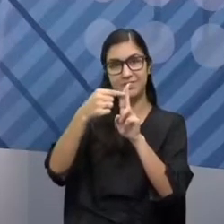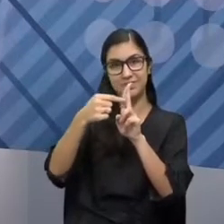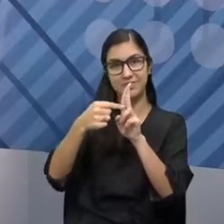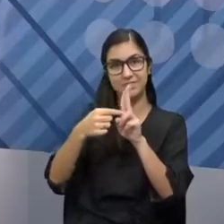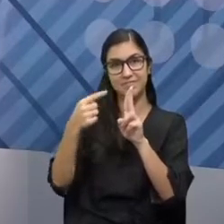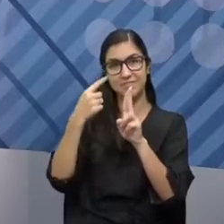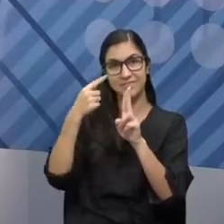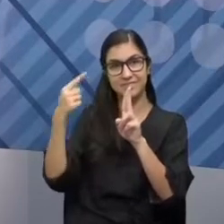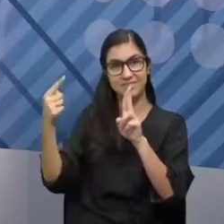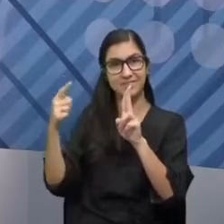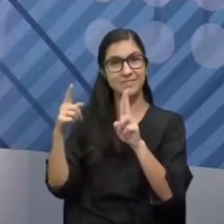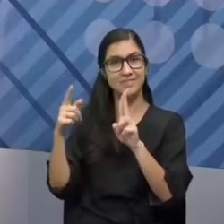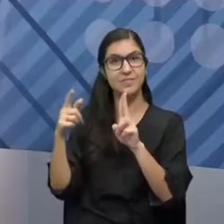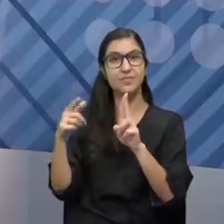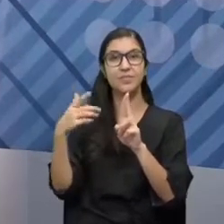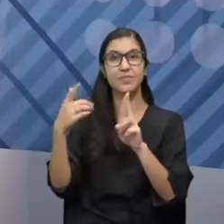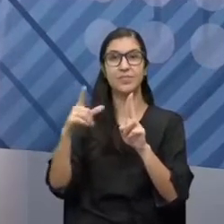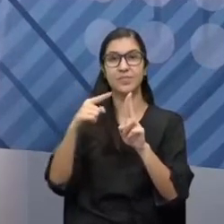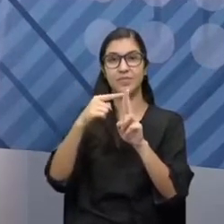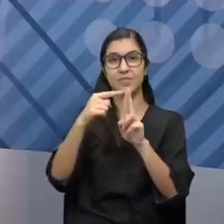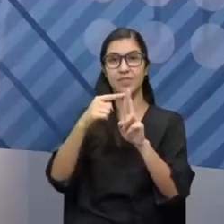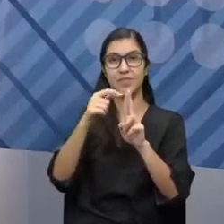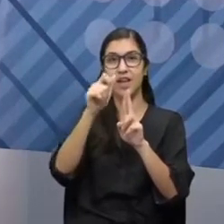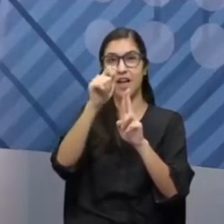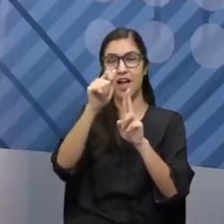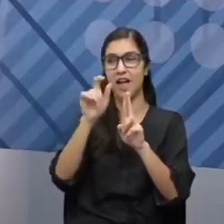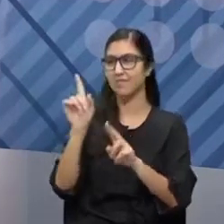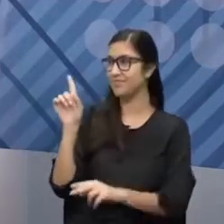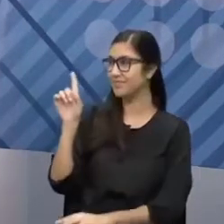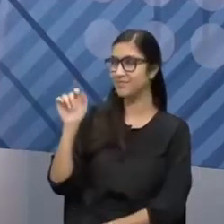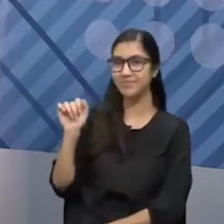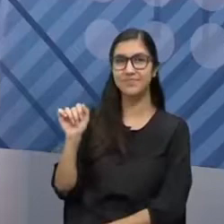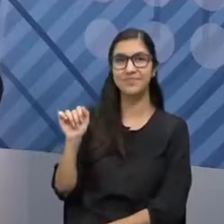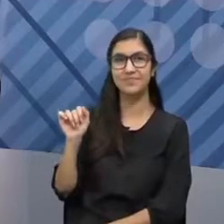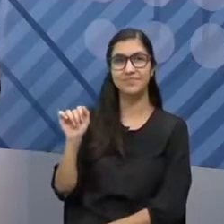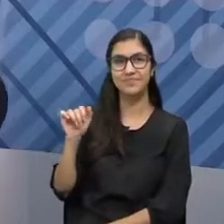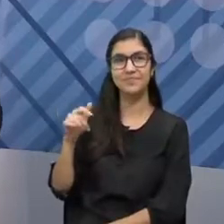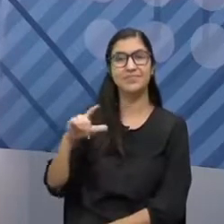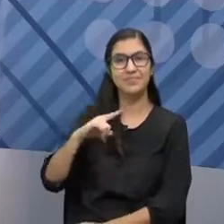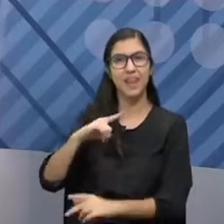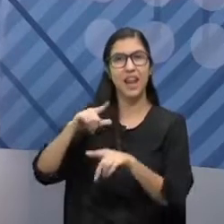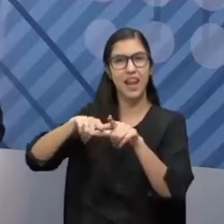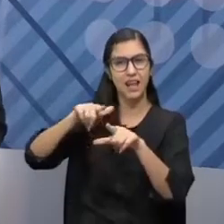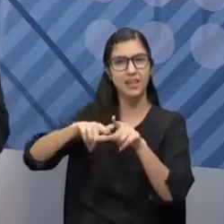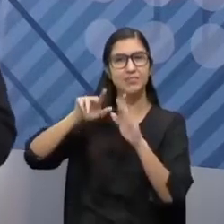4, 5, 6. Então, A, B, C, D e assim por